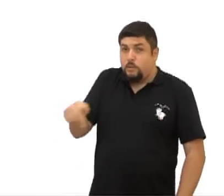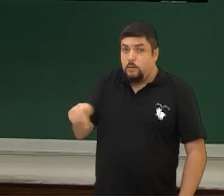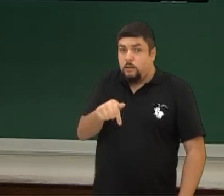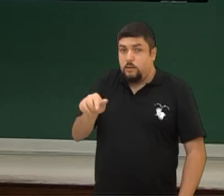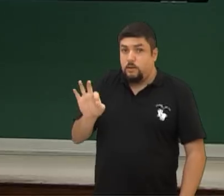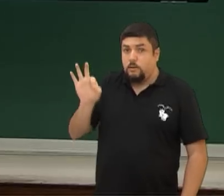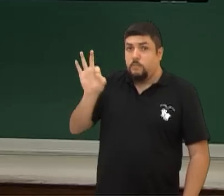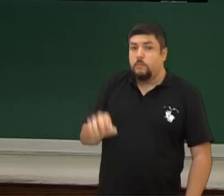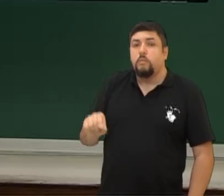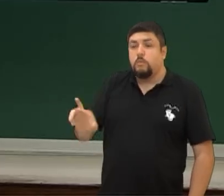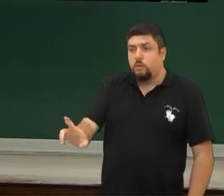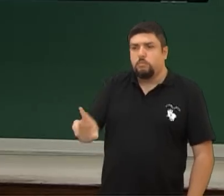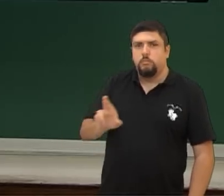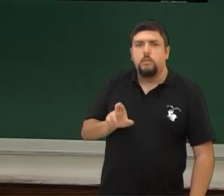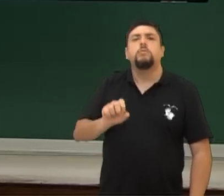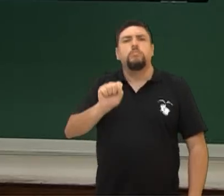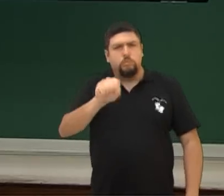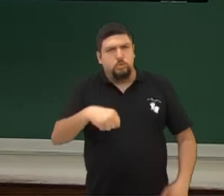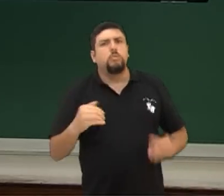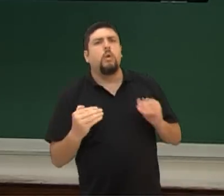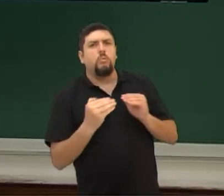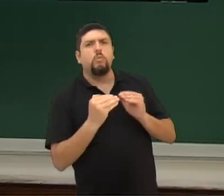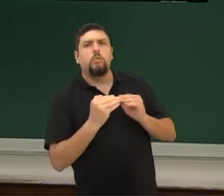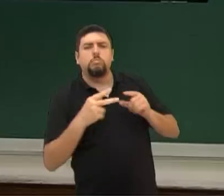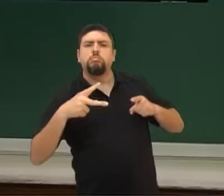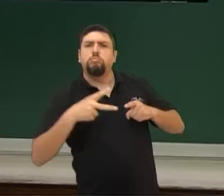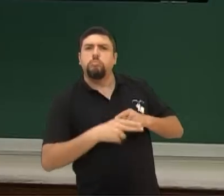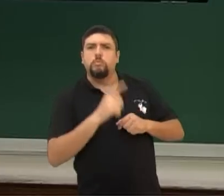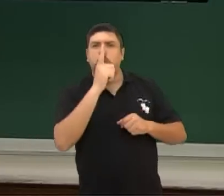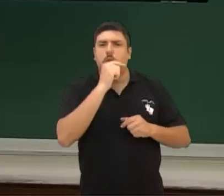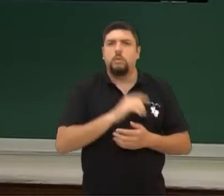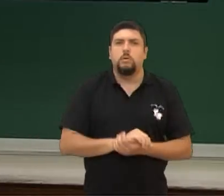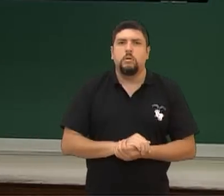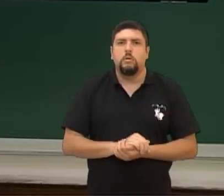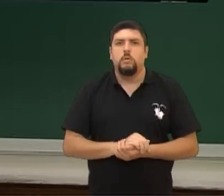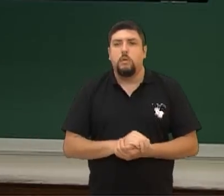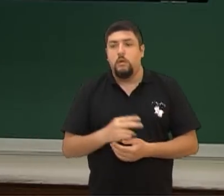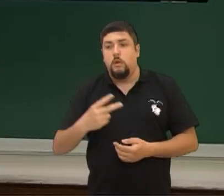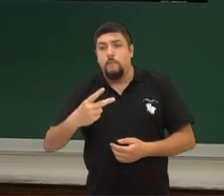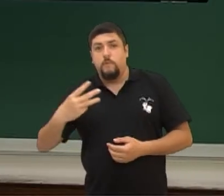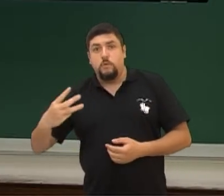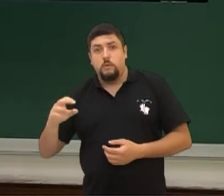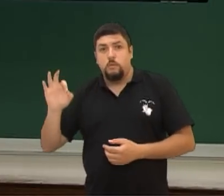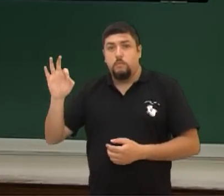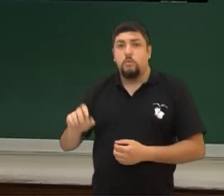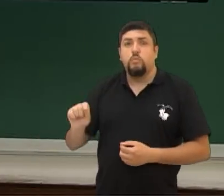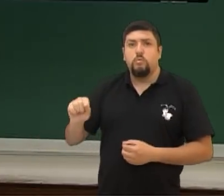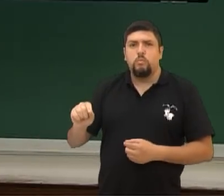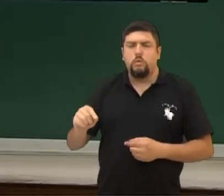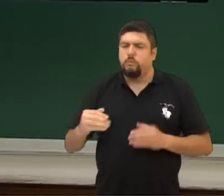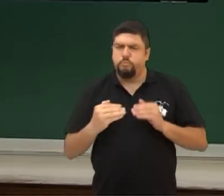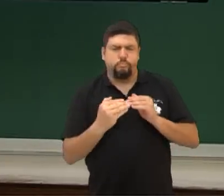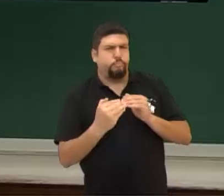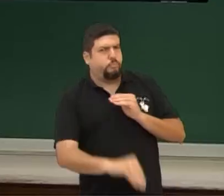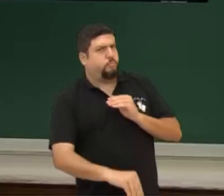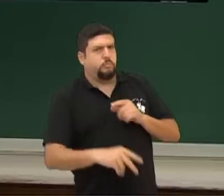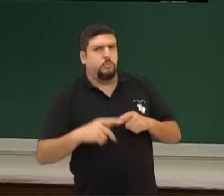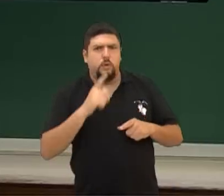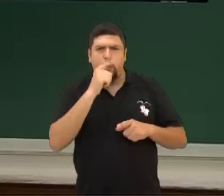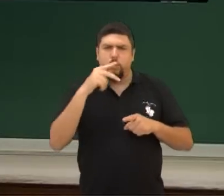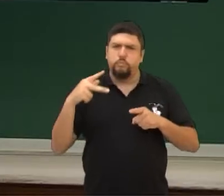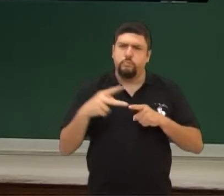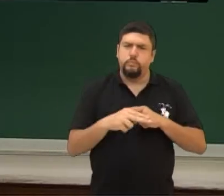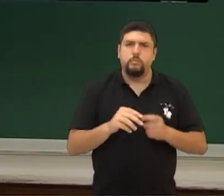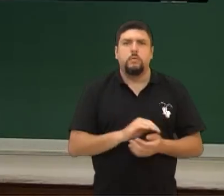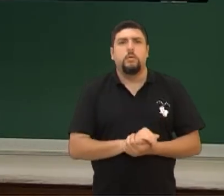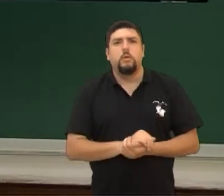favoráveis, tá? E 23% responderam que não são favoráveis ao racionamento. A perguntinha que eu